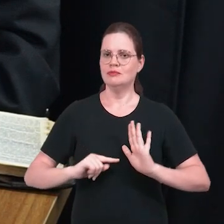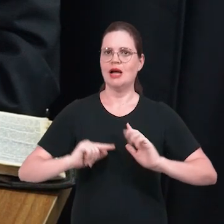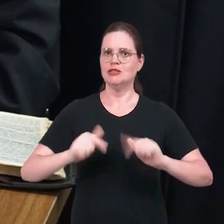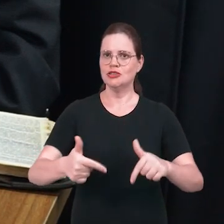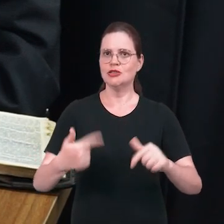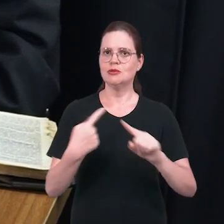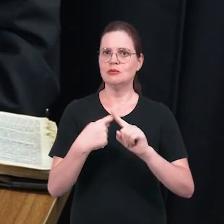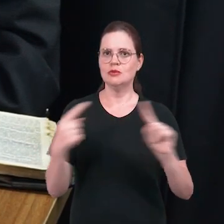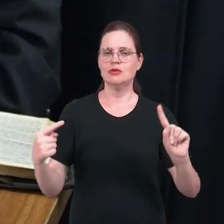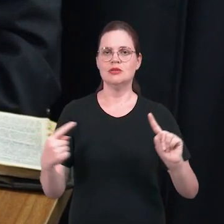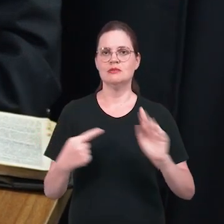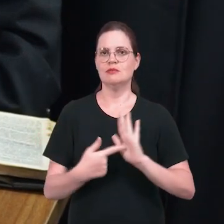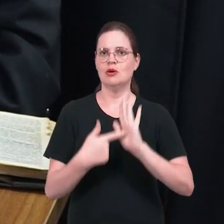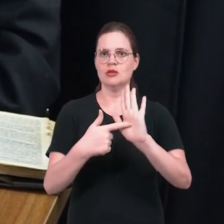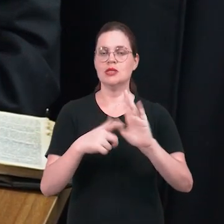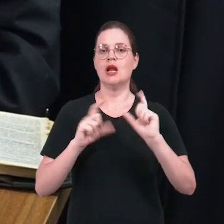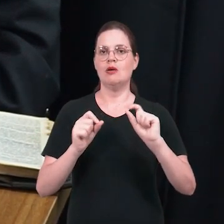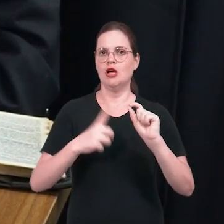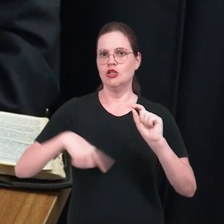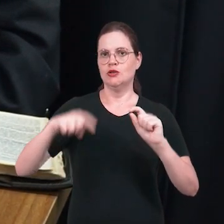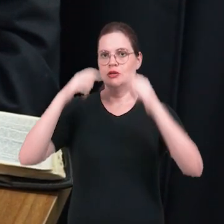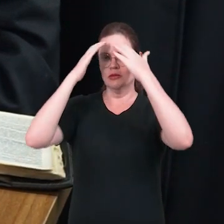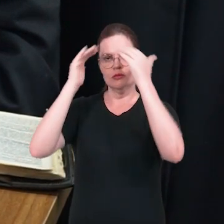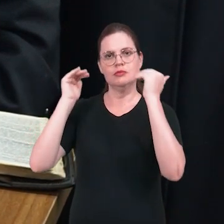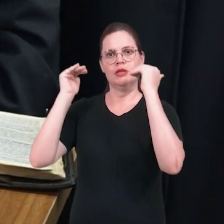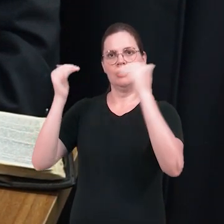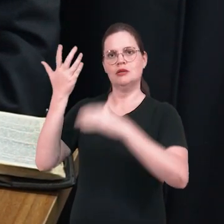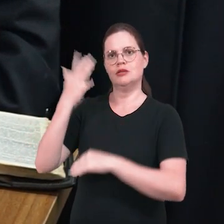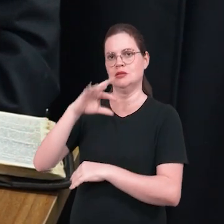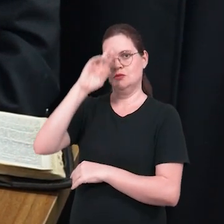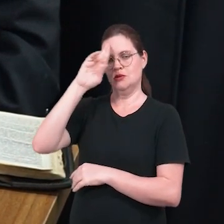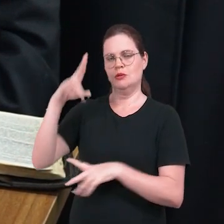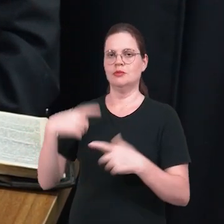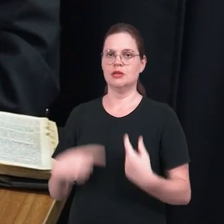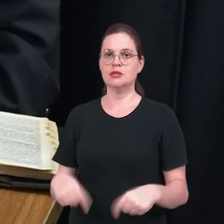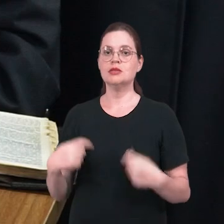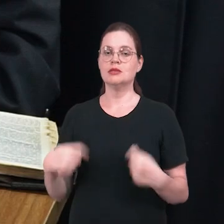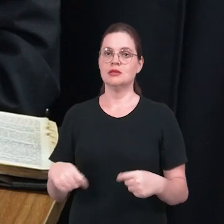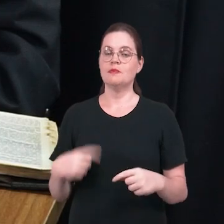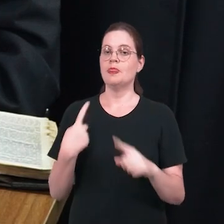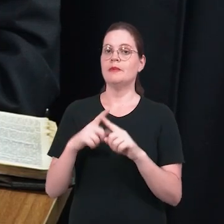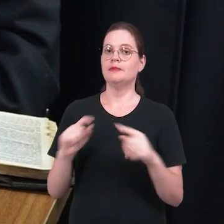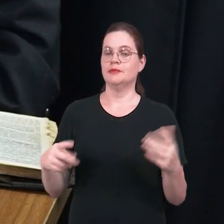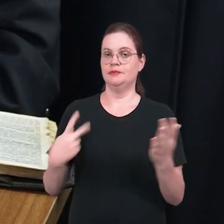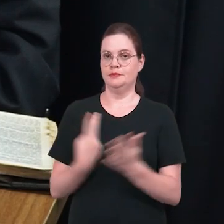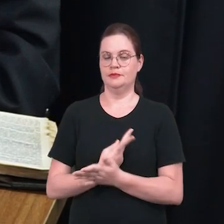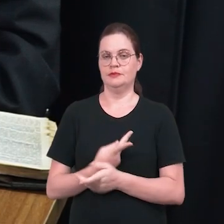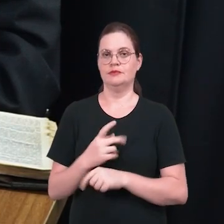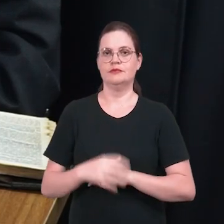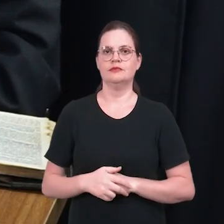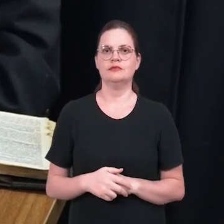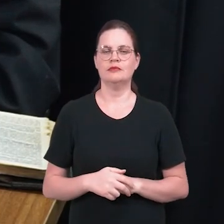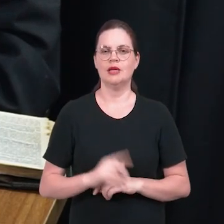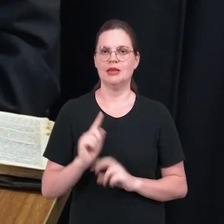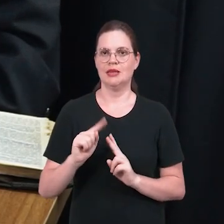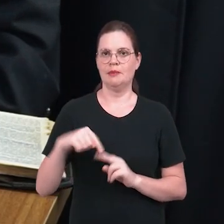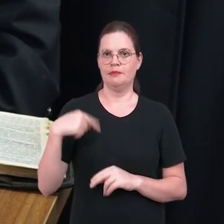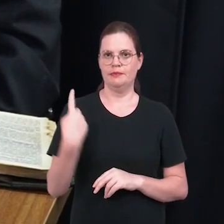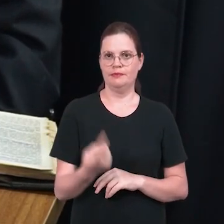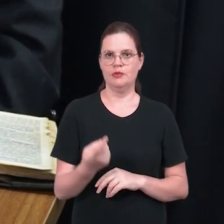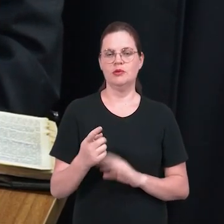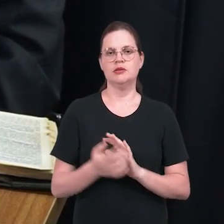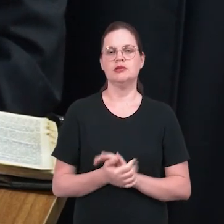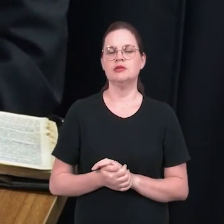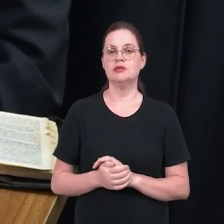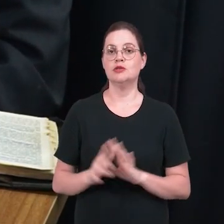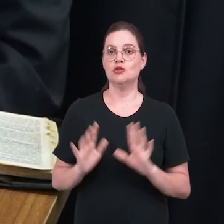mostrando que há uma necessidade de você seguir a orientação do Espírito Santo. Sim. Então, porque o final, pastores,